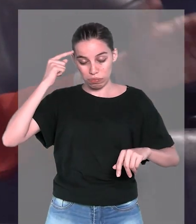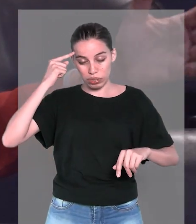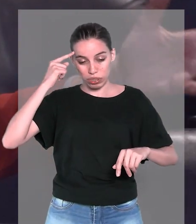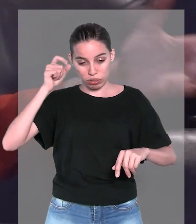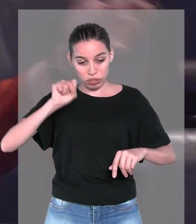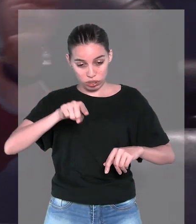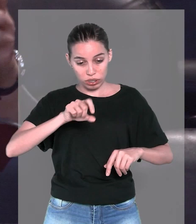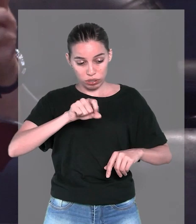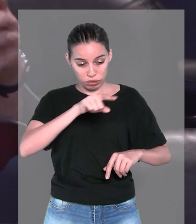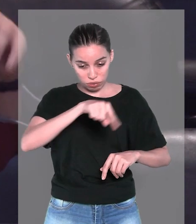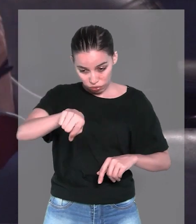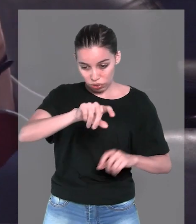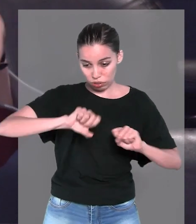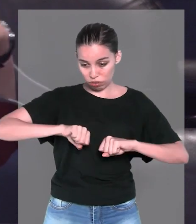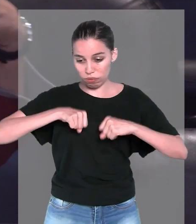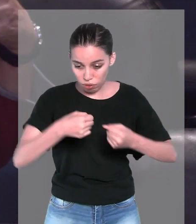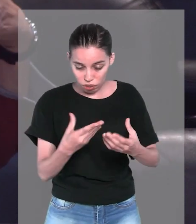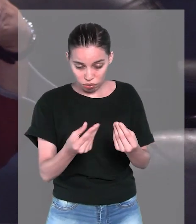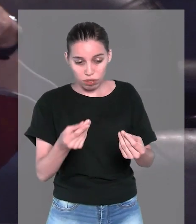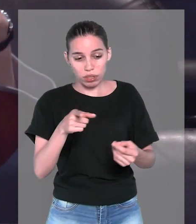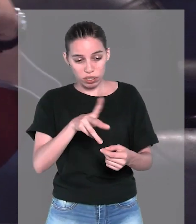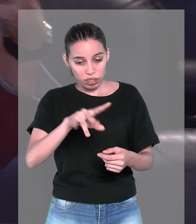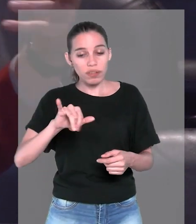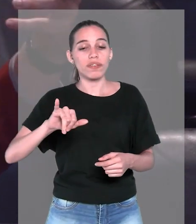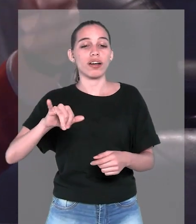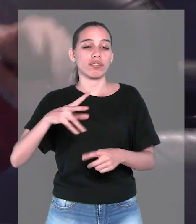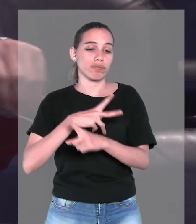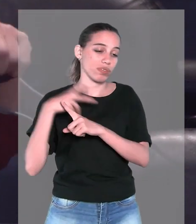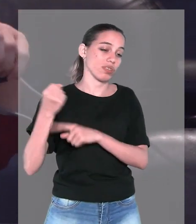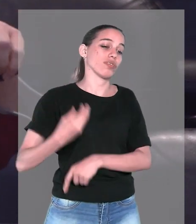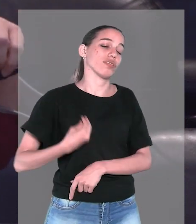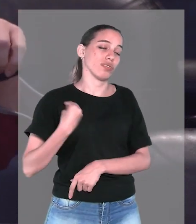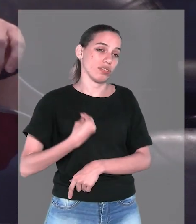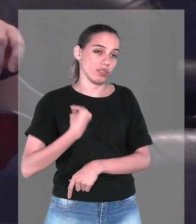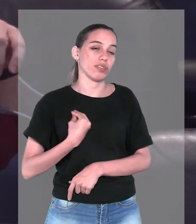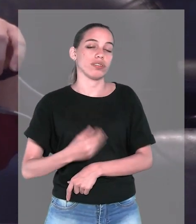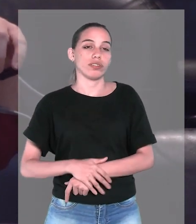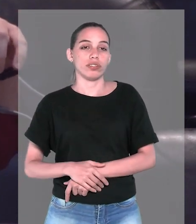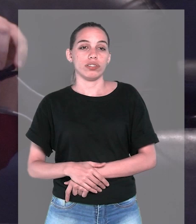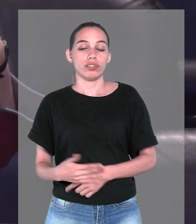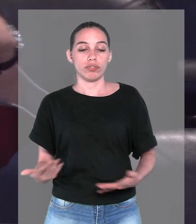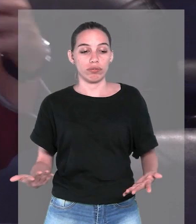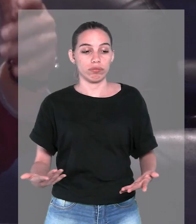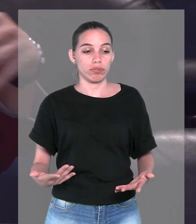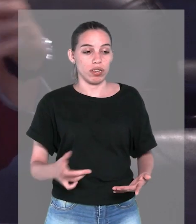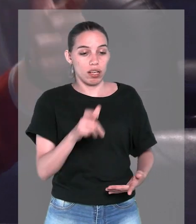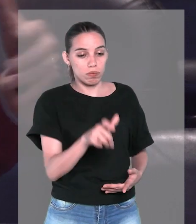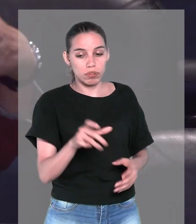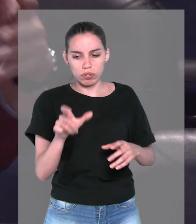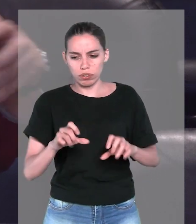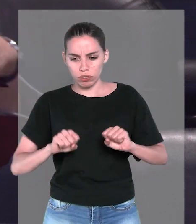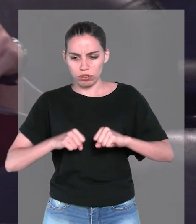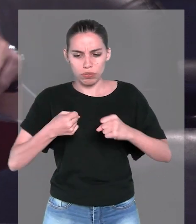imaginando se, da década de 80 para cá, com essa proposta neoliberal, em que as famílias, os